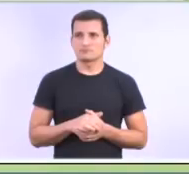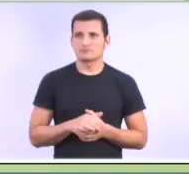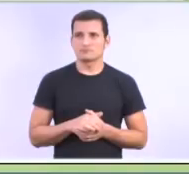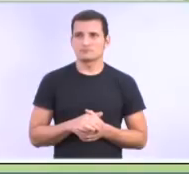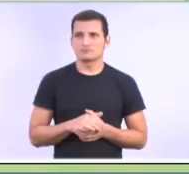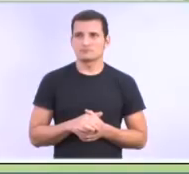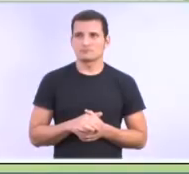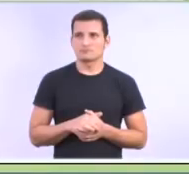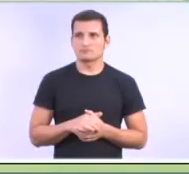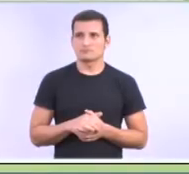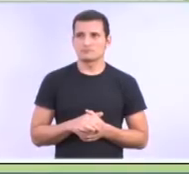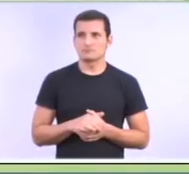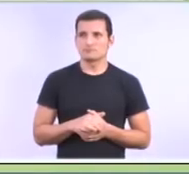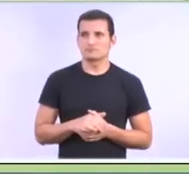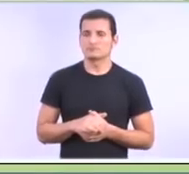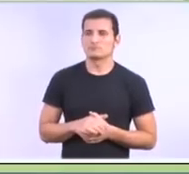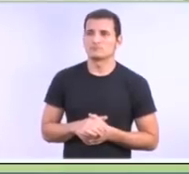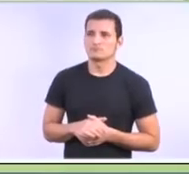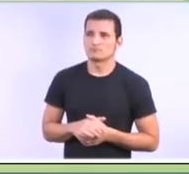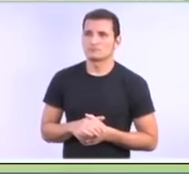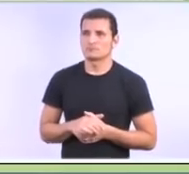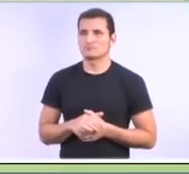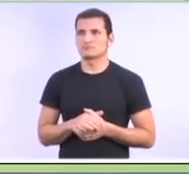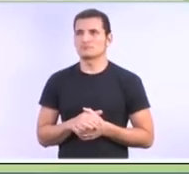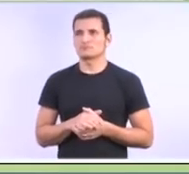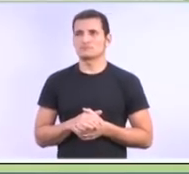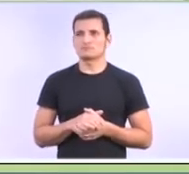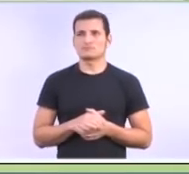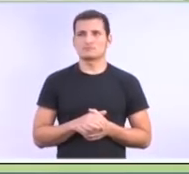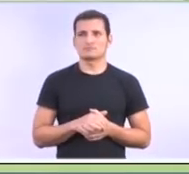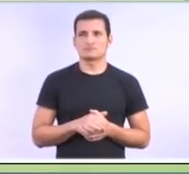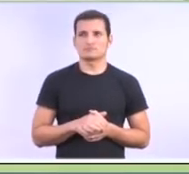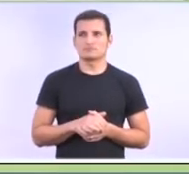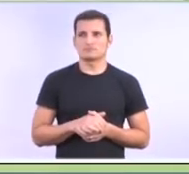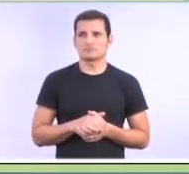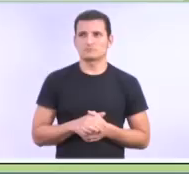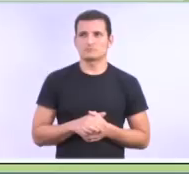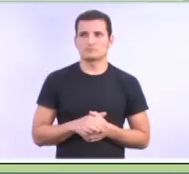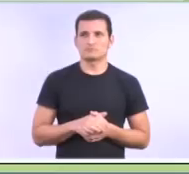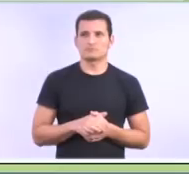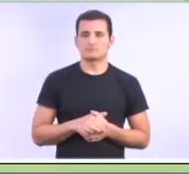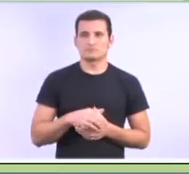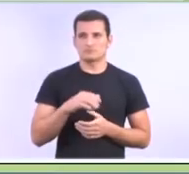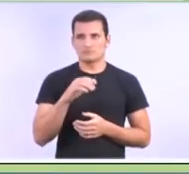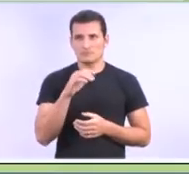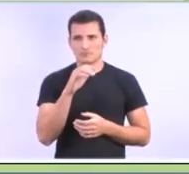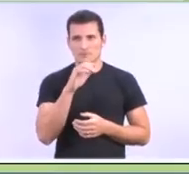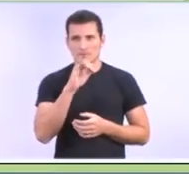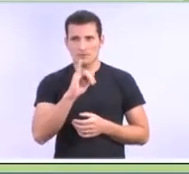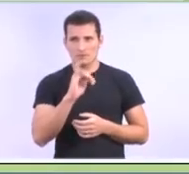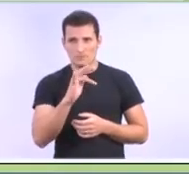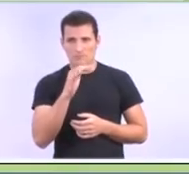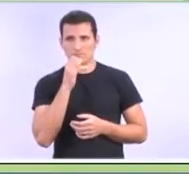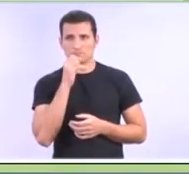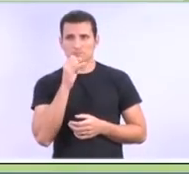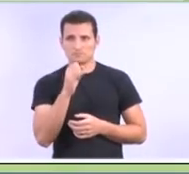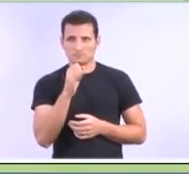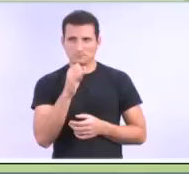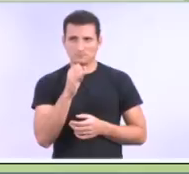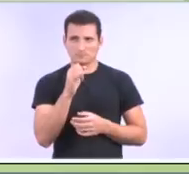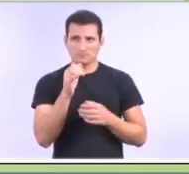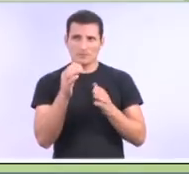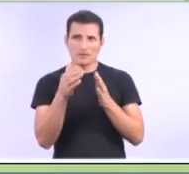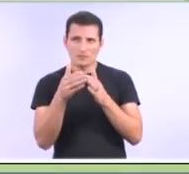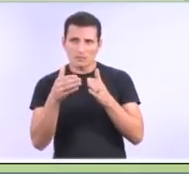valor, né, o CPF que eu quero armazenar, aí eu faço a pergunta, se o tamanho do